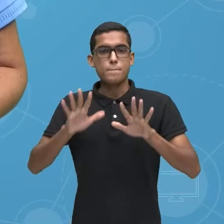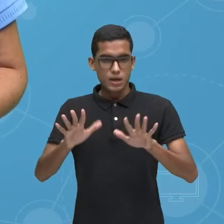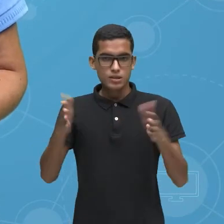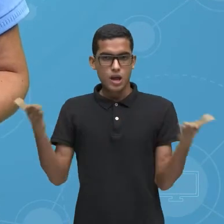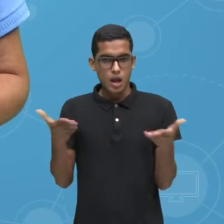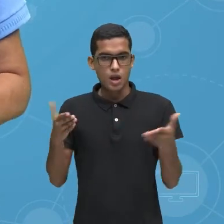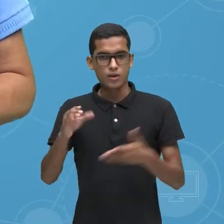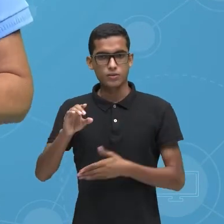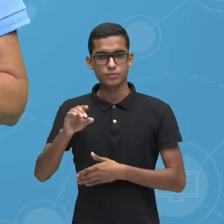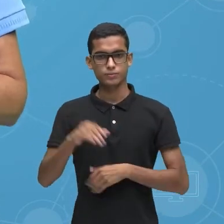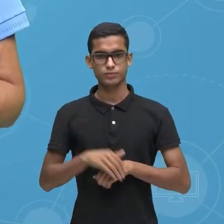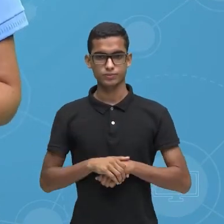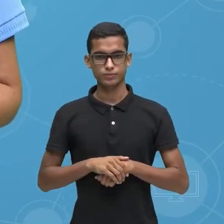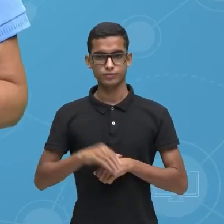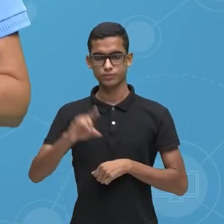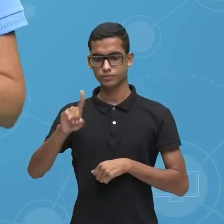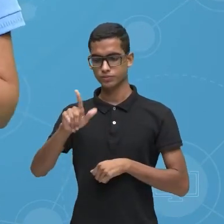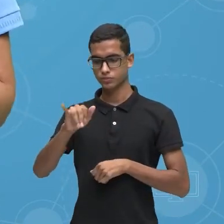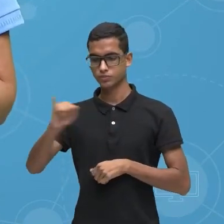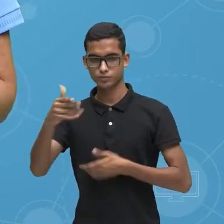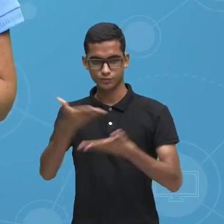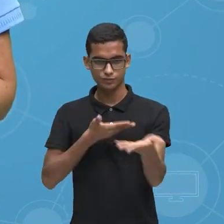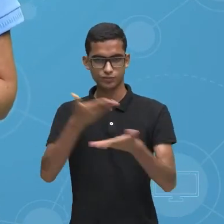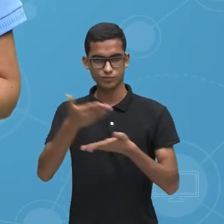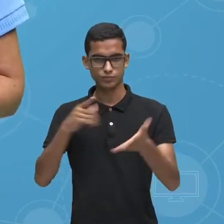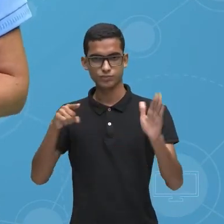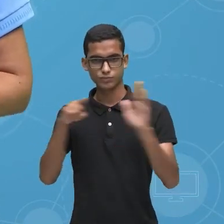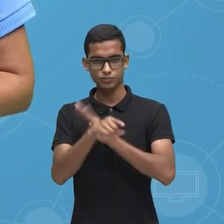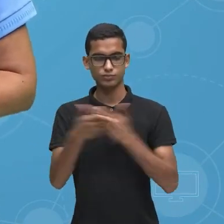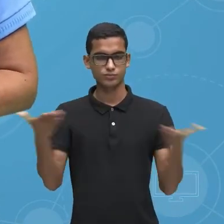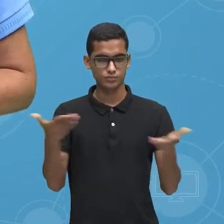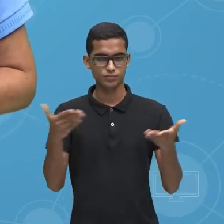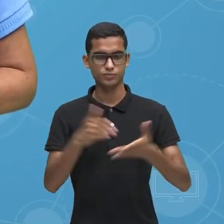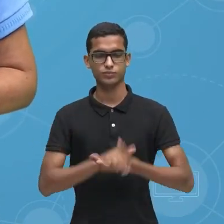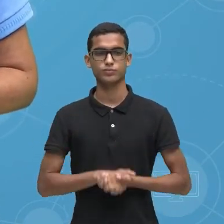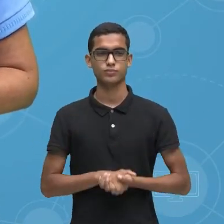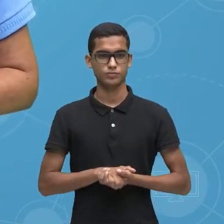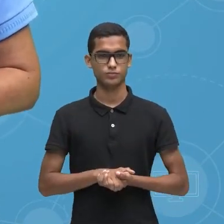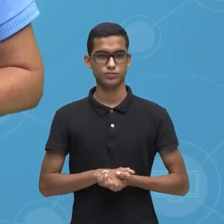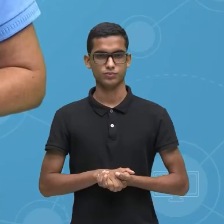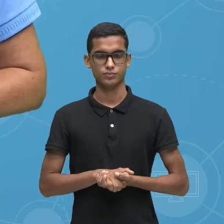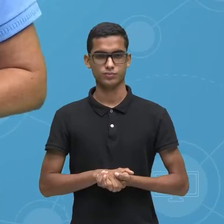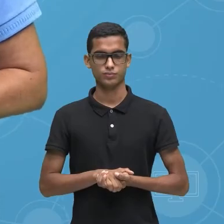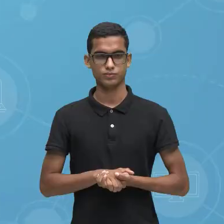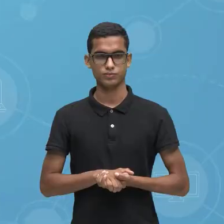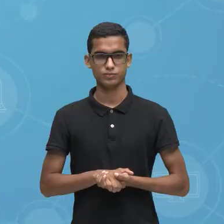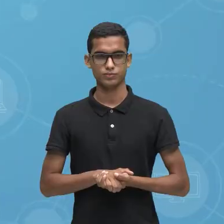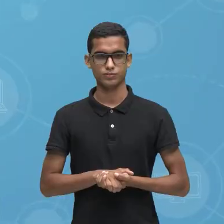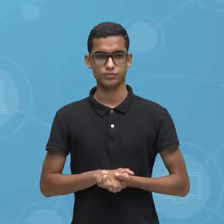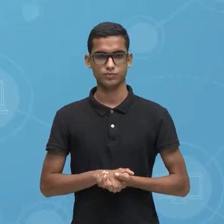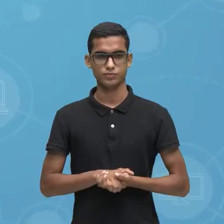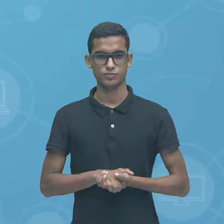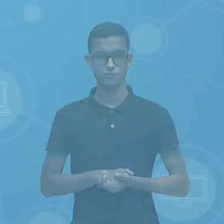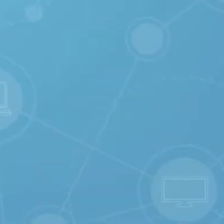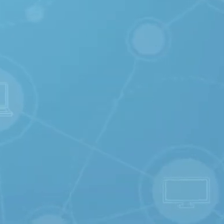nossa interatividade, vamos à pergunta da nossa DLI.